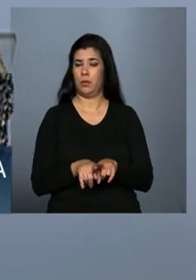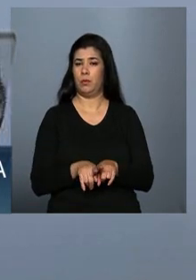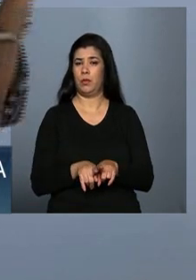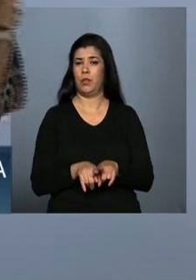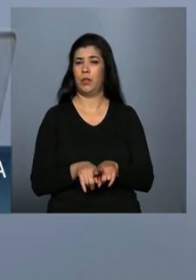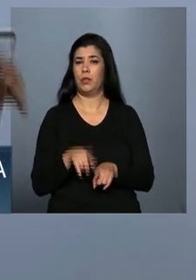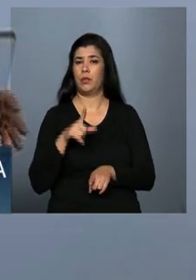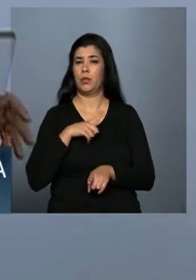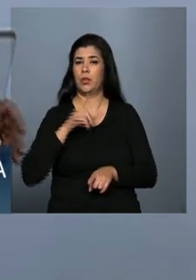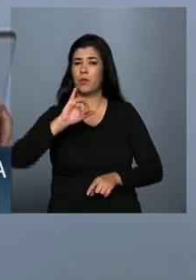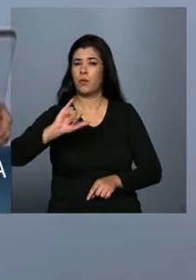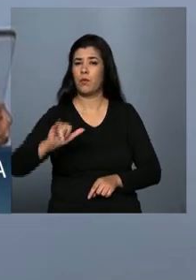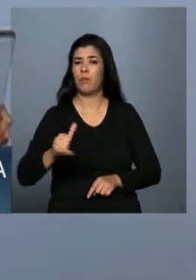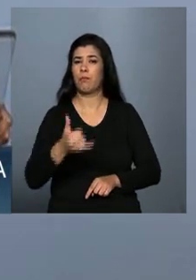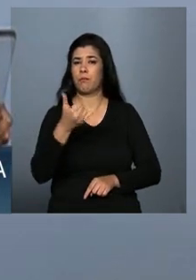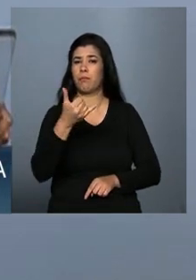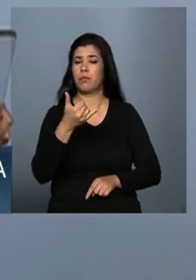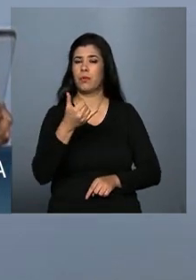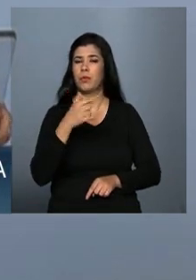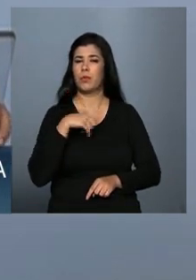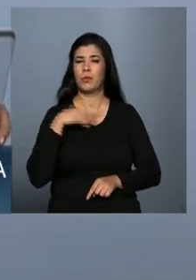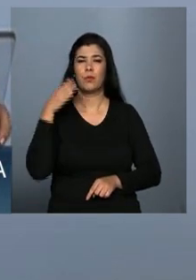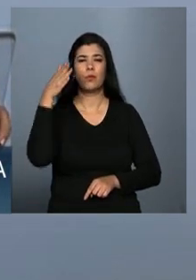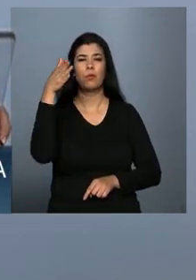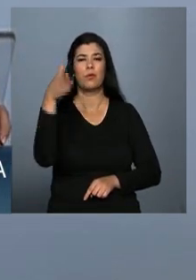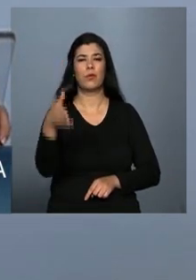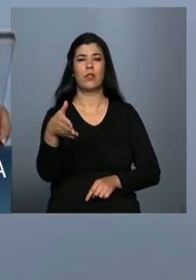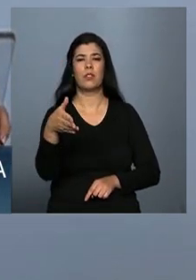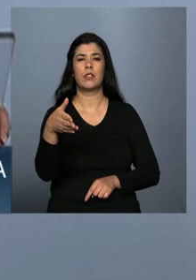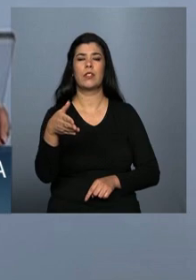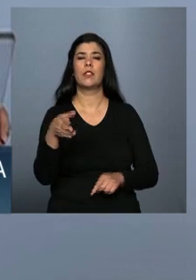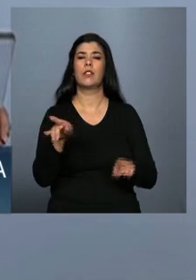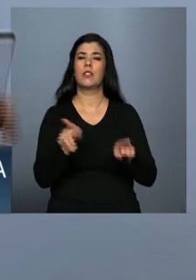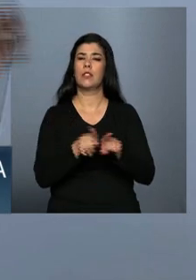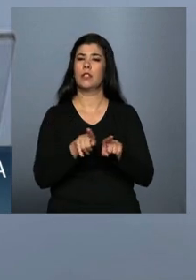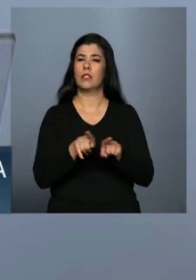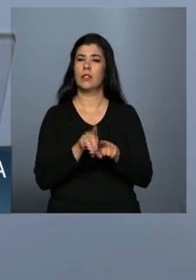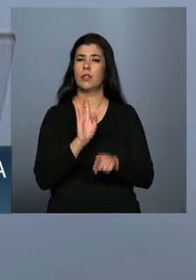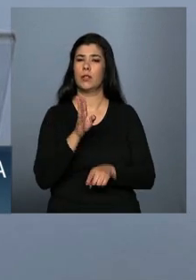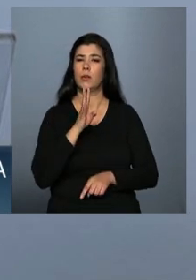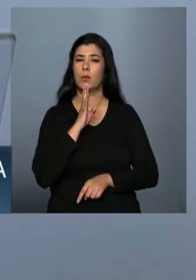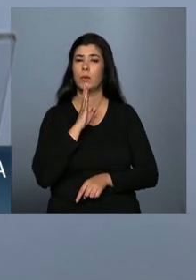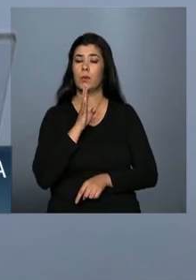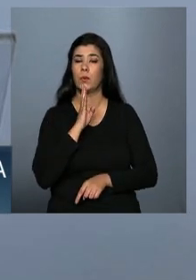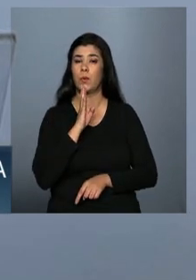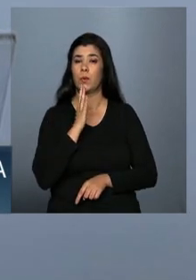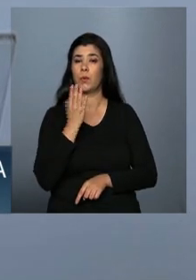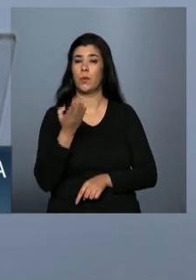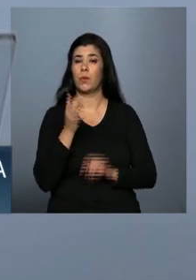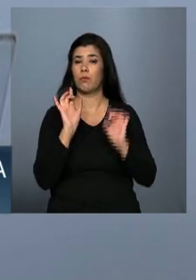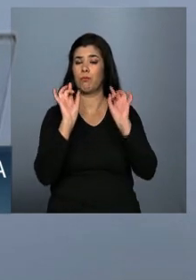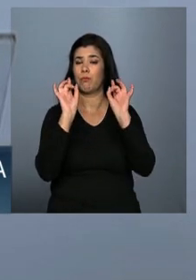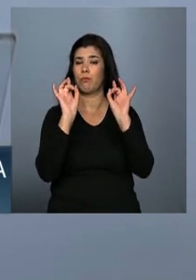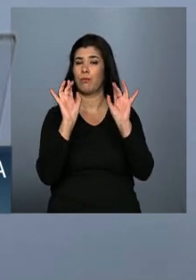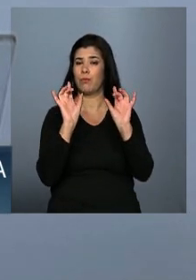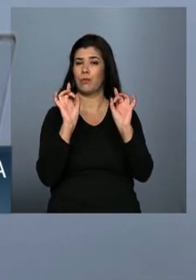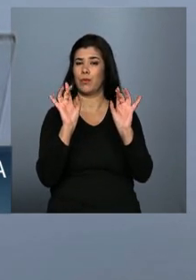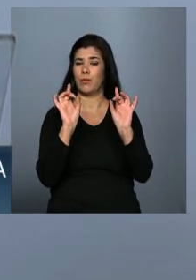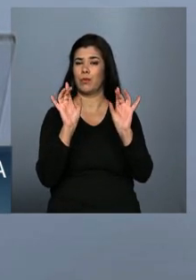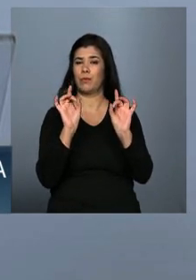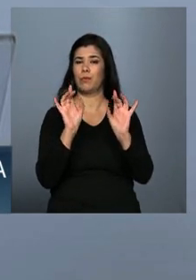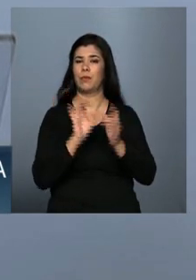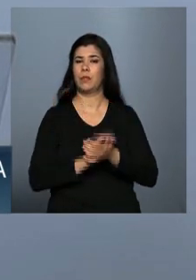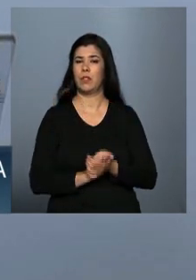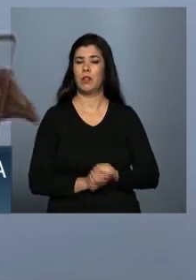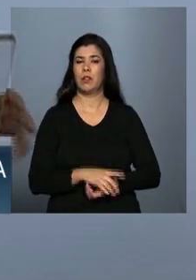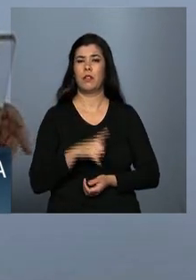hoje eu tive a oportunidade de participar do momento especial. E